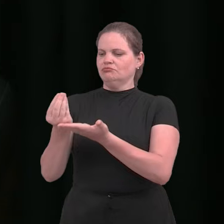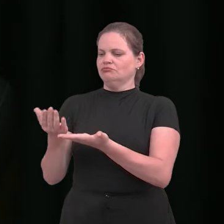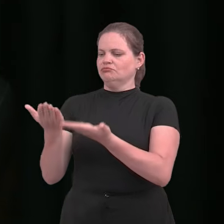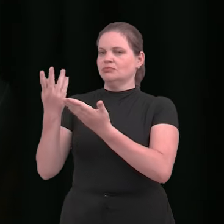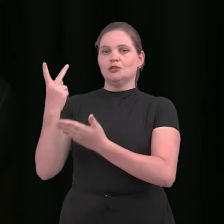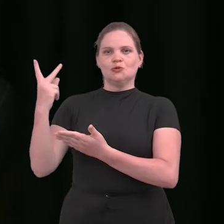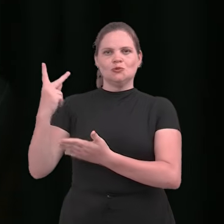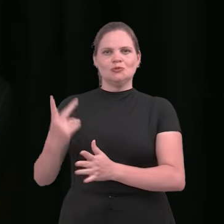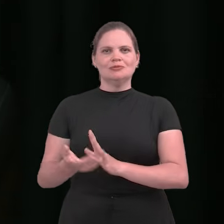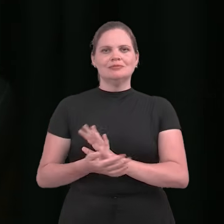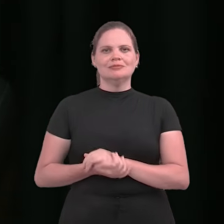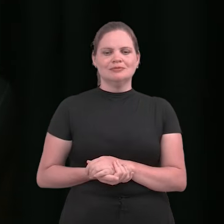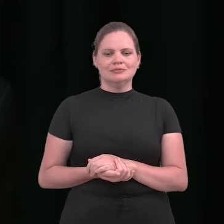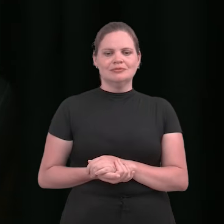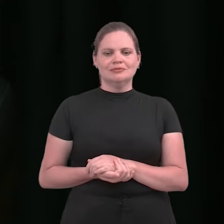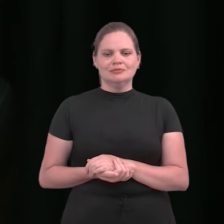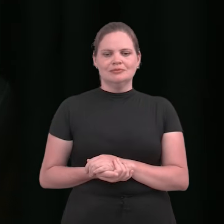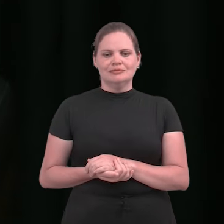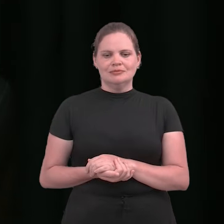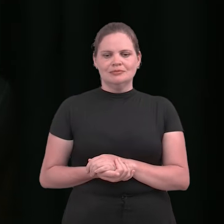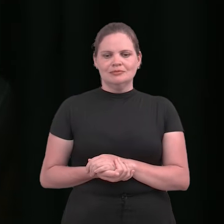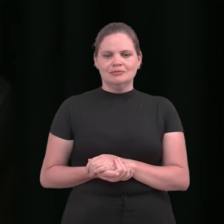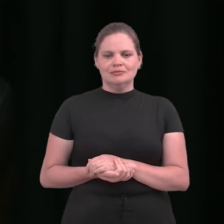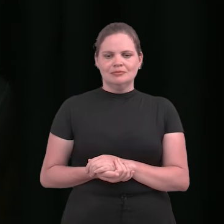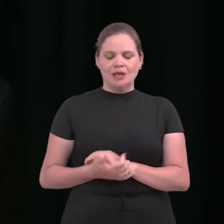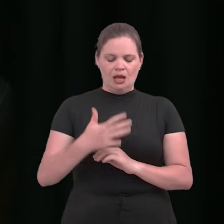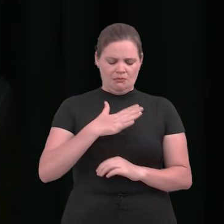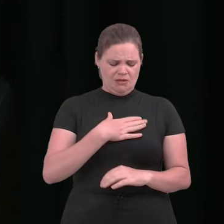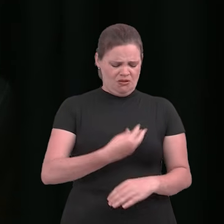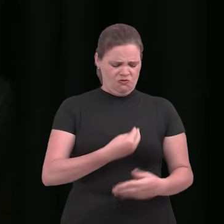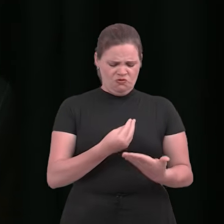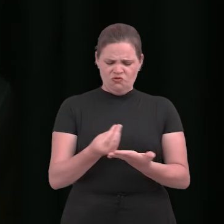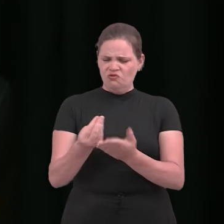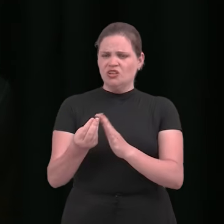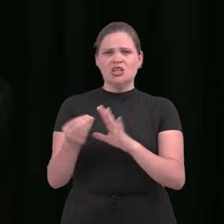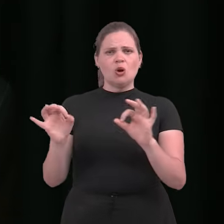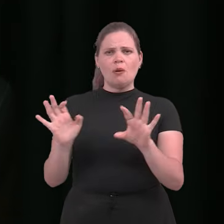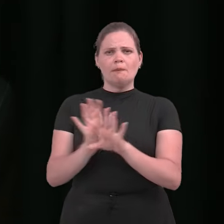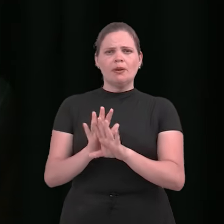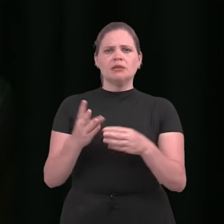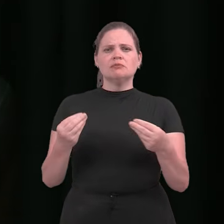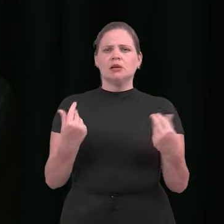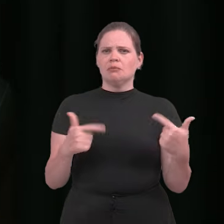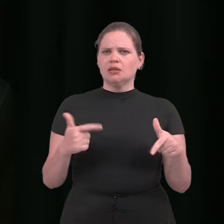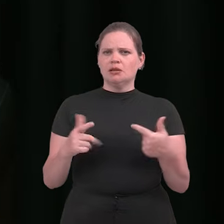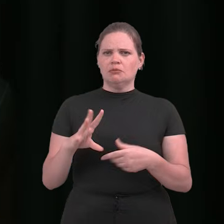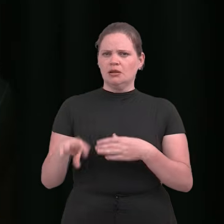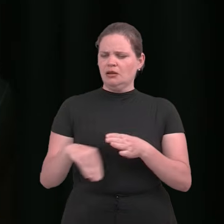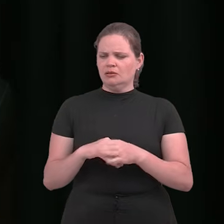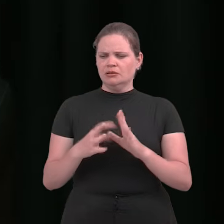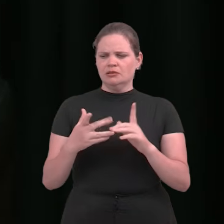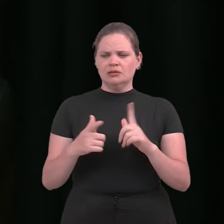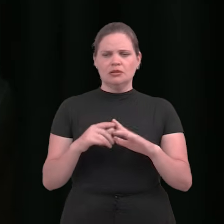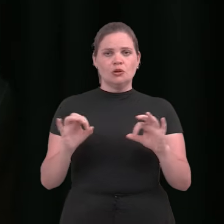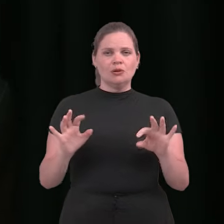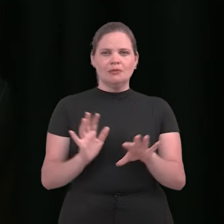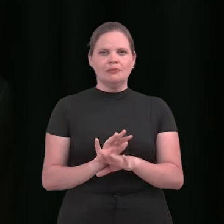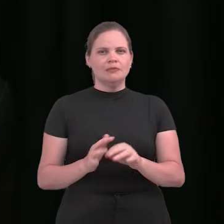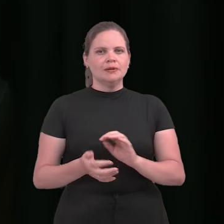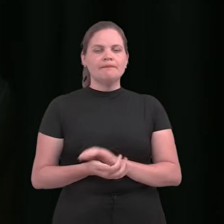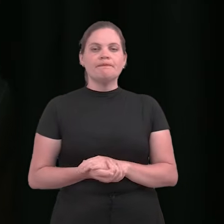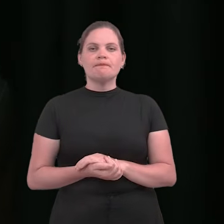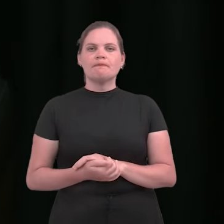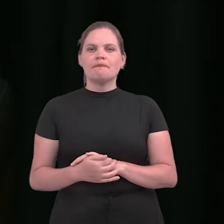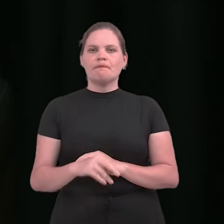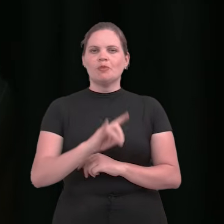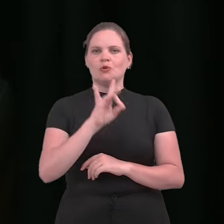Deus, aleluia, amém, meu irmão. Eu vou Servir ao dedicar Senhor. a minha vida inteira no serviço da igreja. Amém, olha só que maravilha, irmão. E irmãos, no